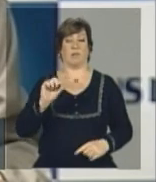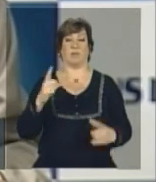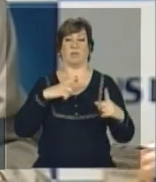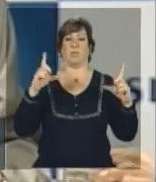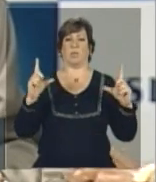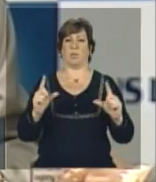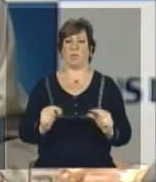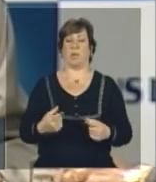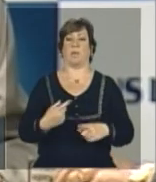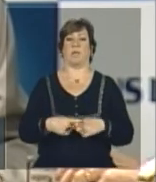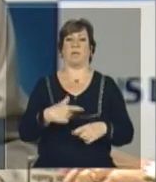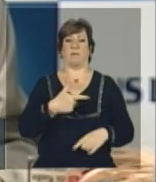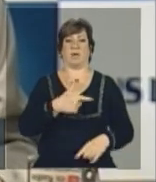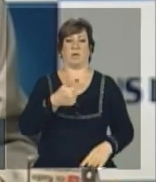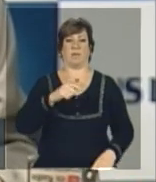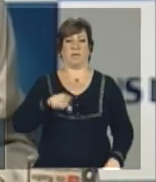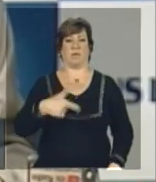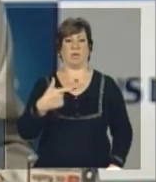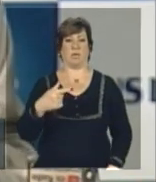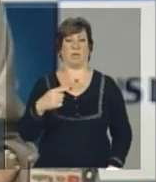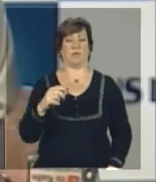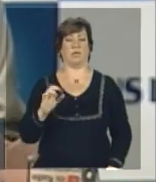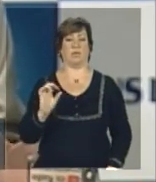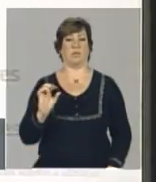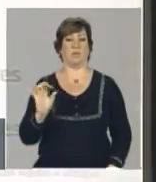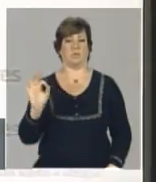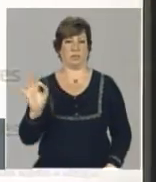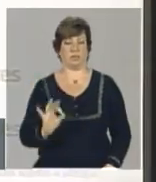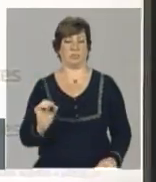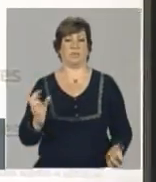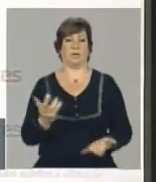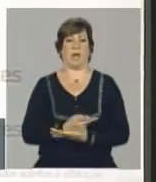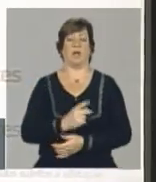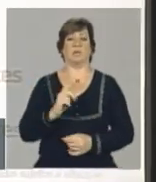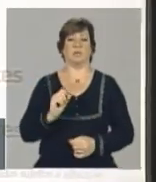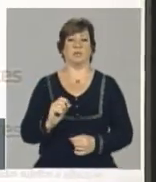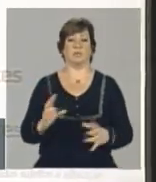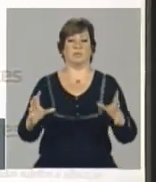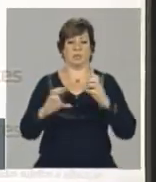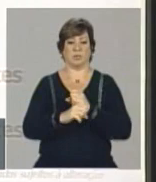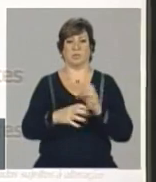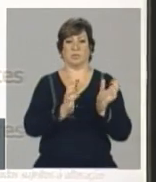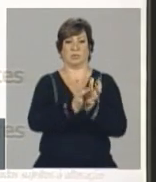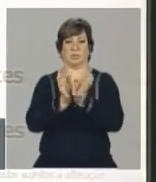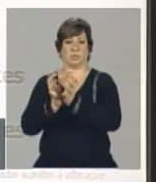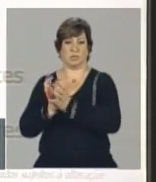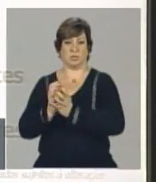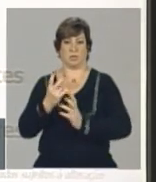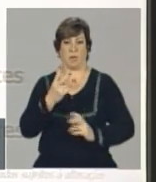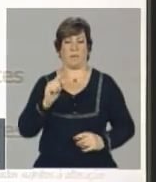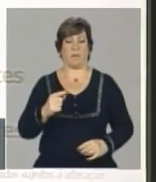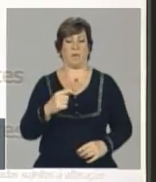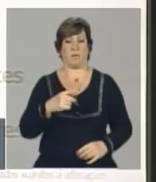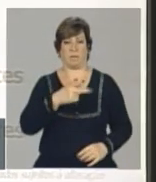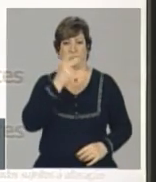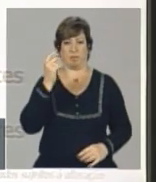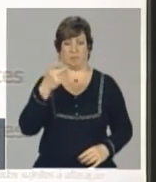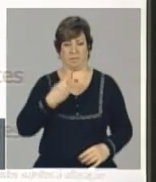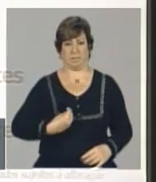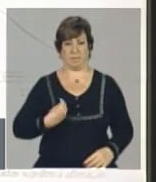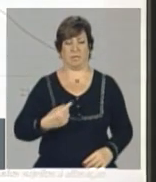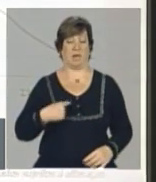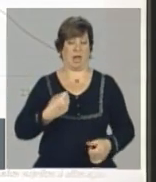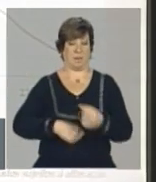essa redução de 21,2 casos por grupo de 100 mil habitantes. No ano passado tivemos quase 56,